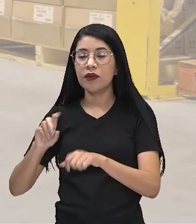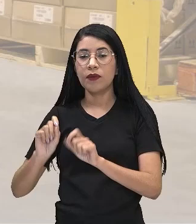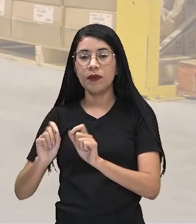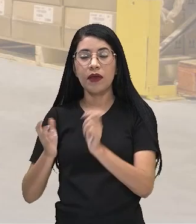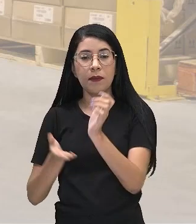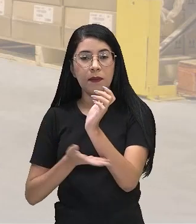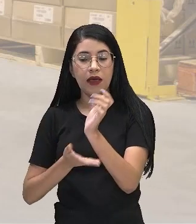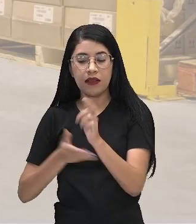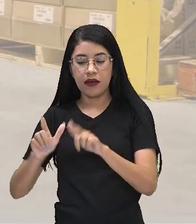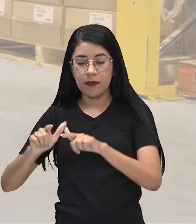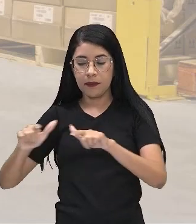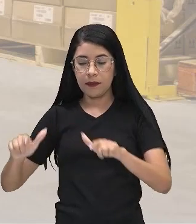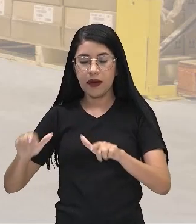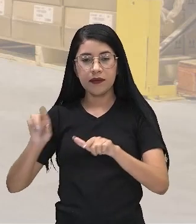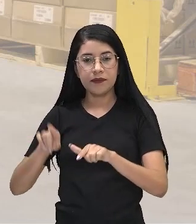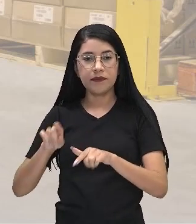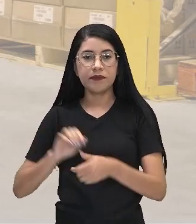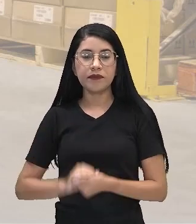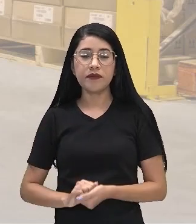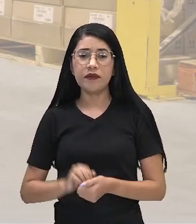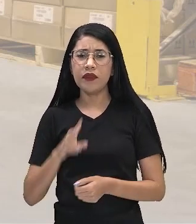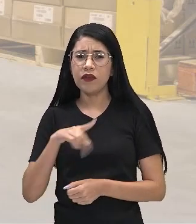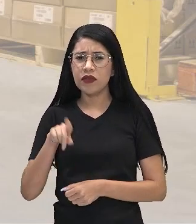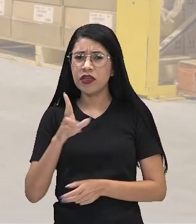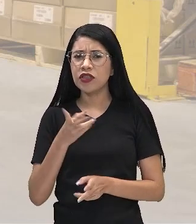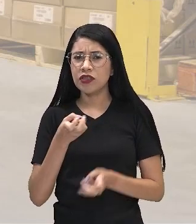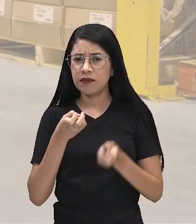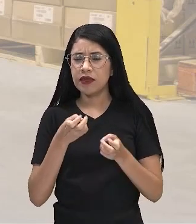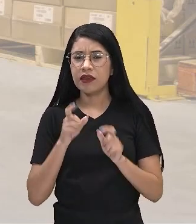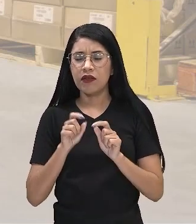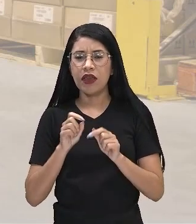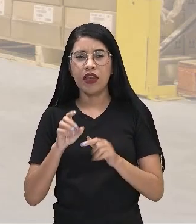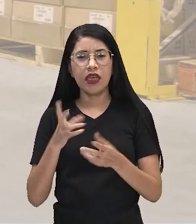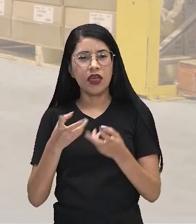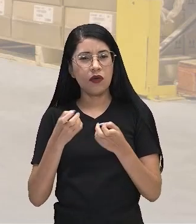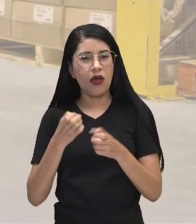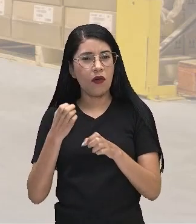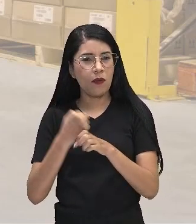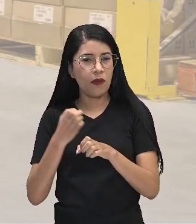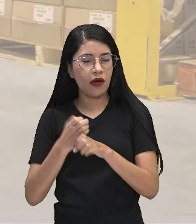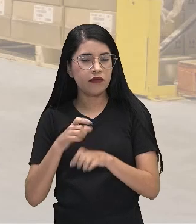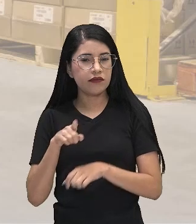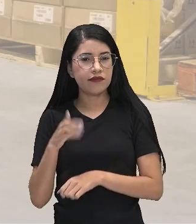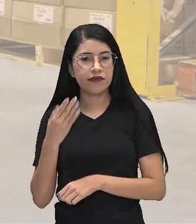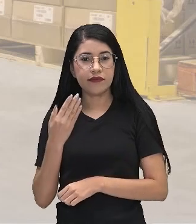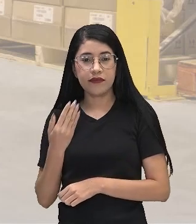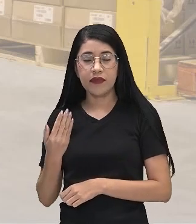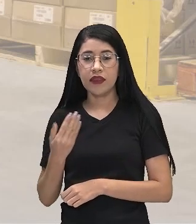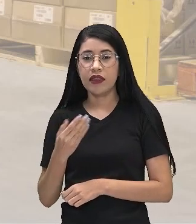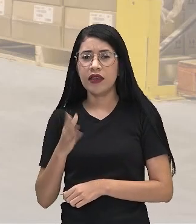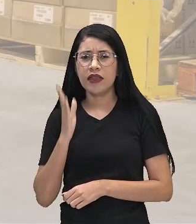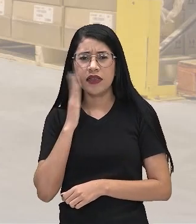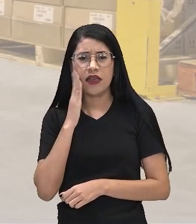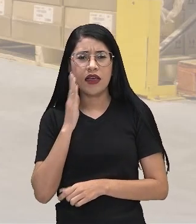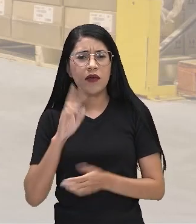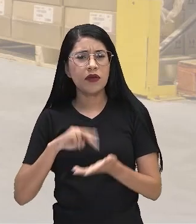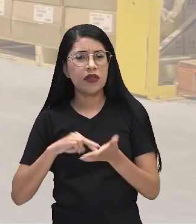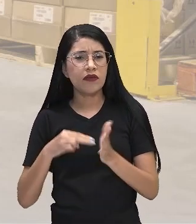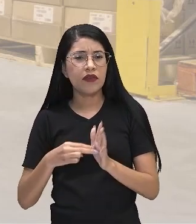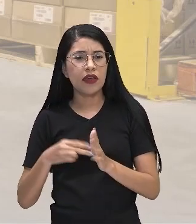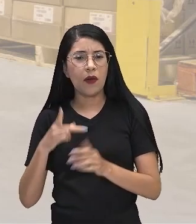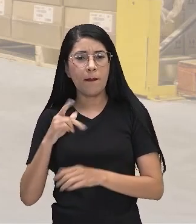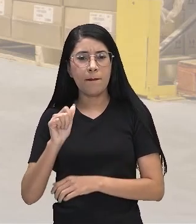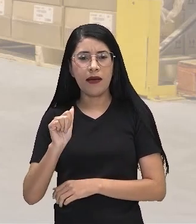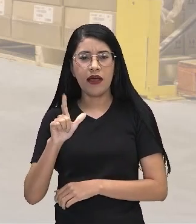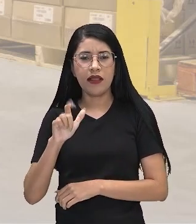porta-pallet. E você já viu uma estrutura aqui desse tipo, porta-pallet? Você sabe o que é essa estrutura, né?